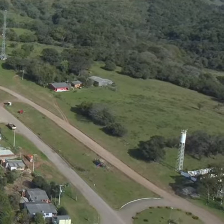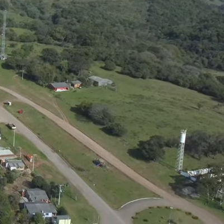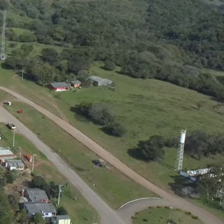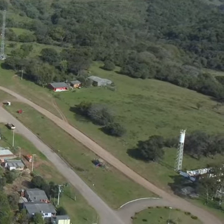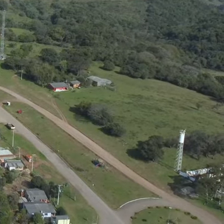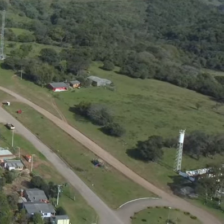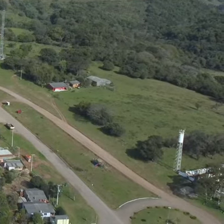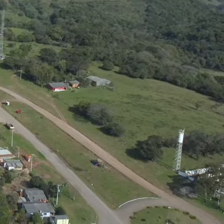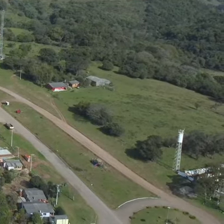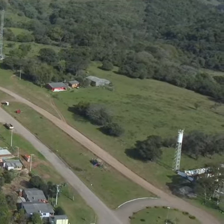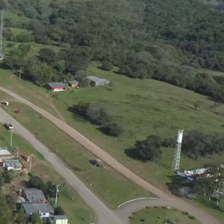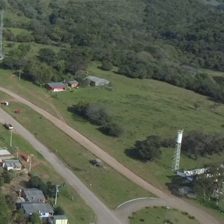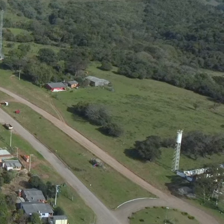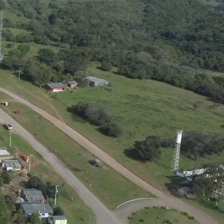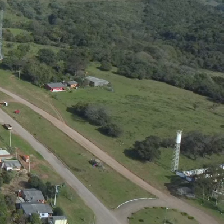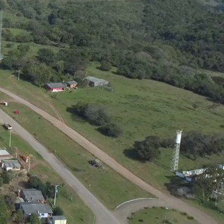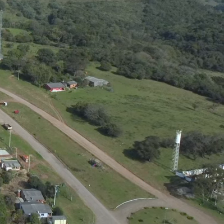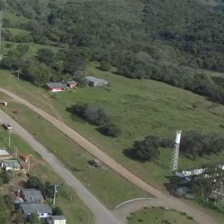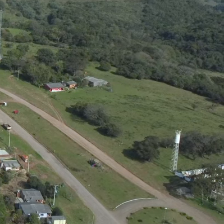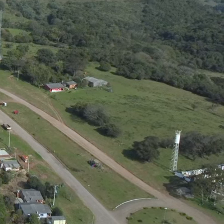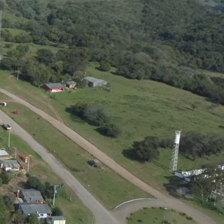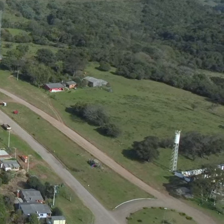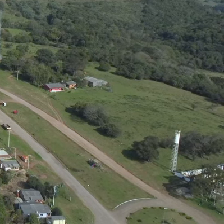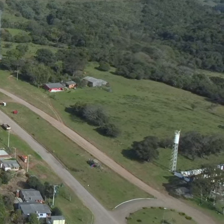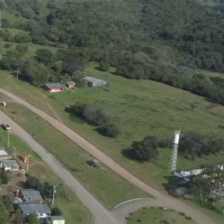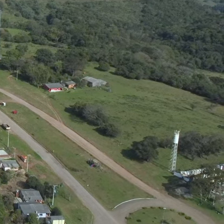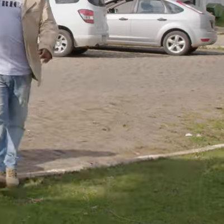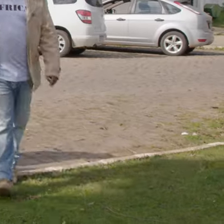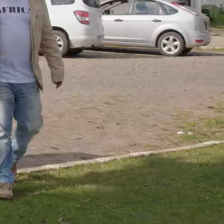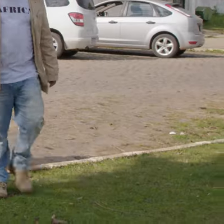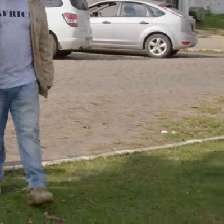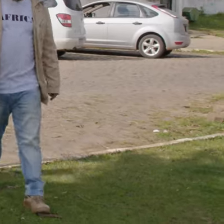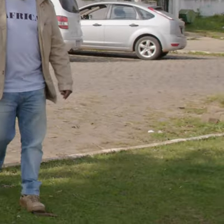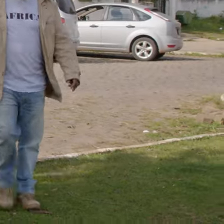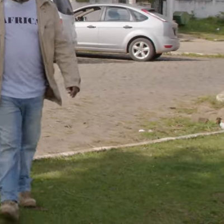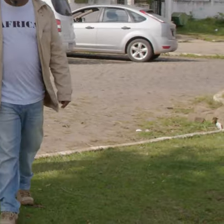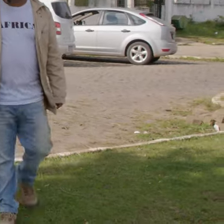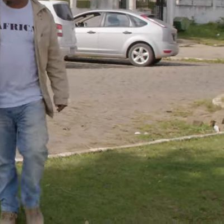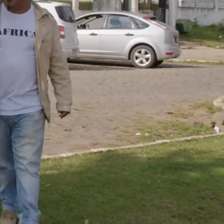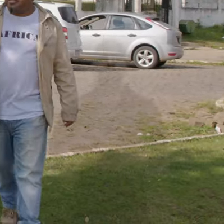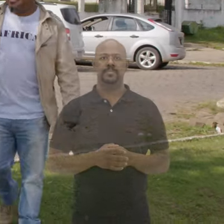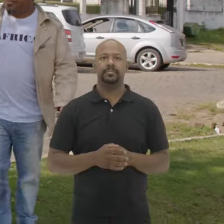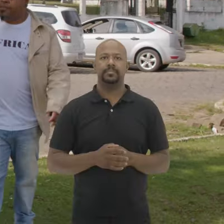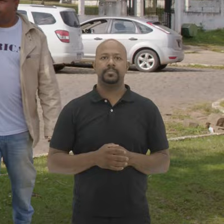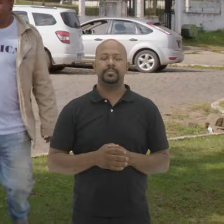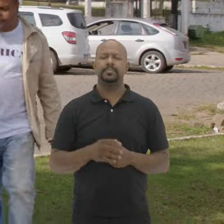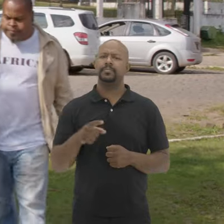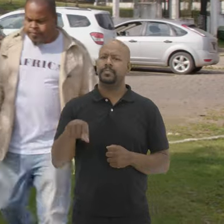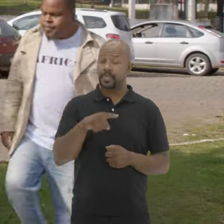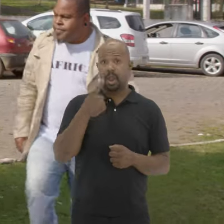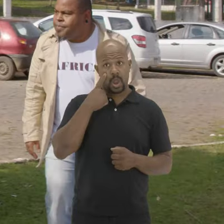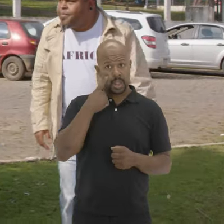Alto da Serra Campos dos arredores e vegetação ao fundo eles caminham por uma avenida Manu olha para seu celular